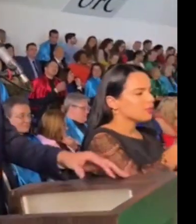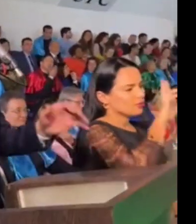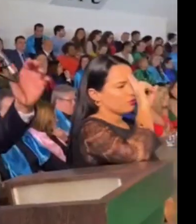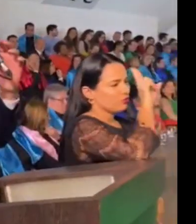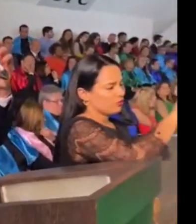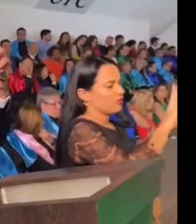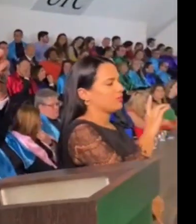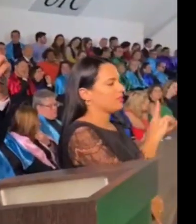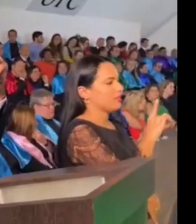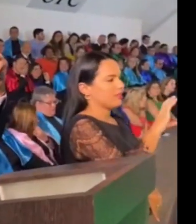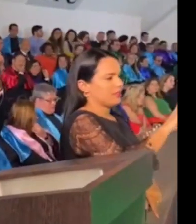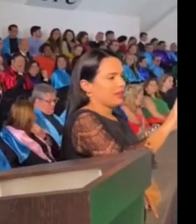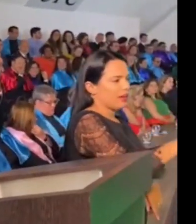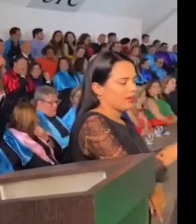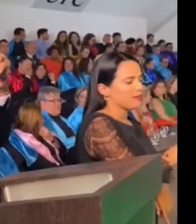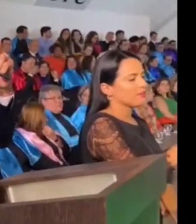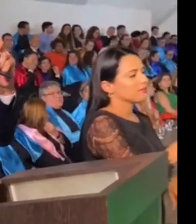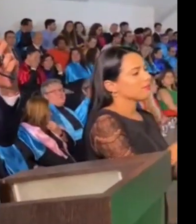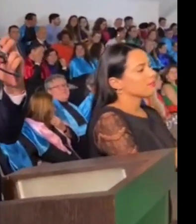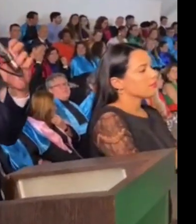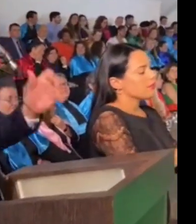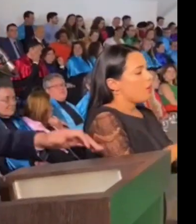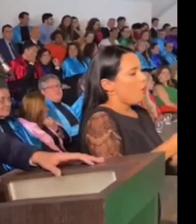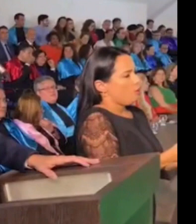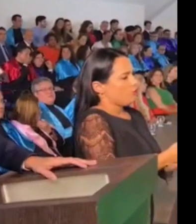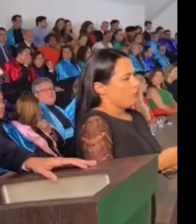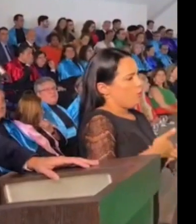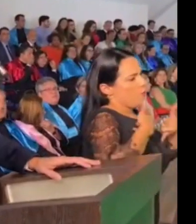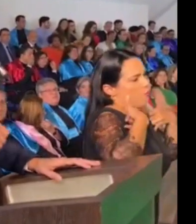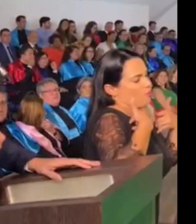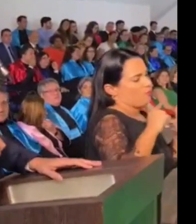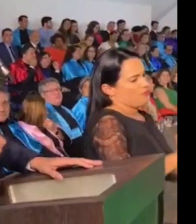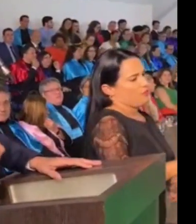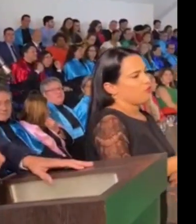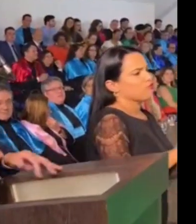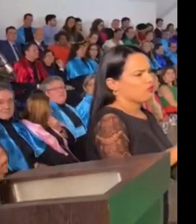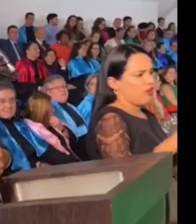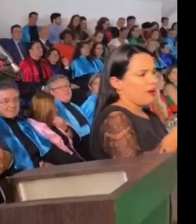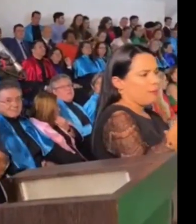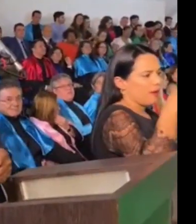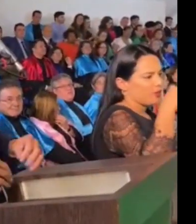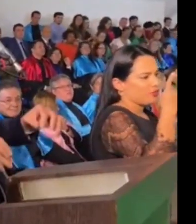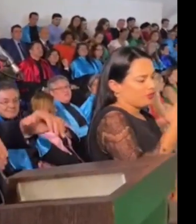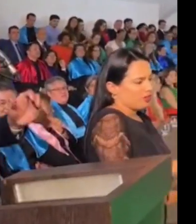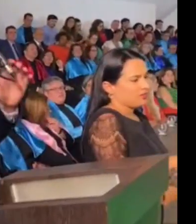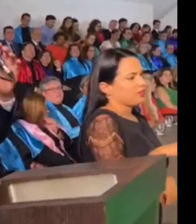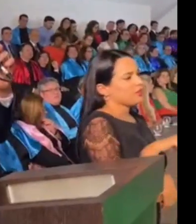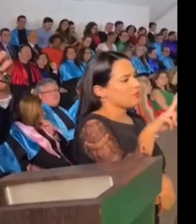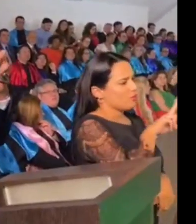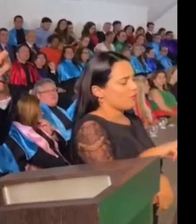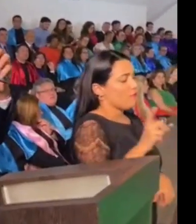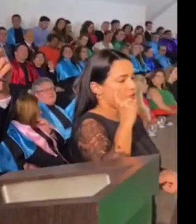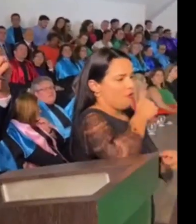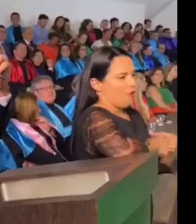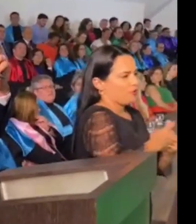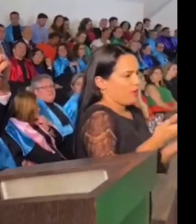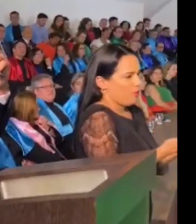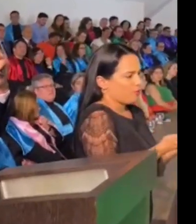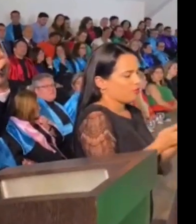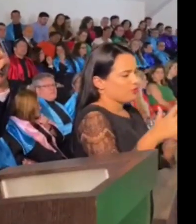diretor do DCE. E aqui, com muito orgulho, também fiz o meu mestrado na universidade e voltar aqui a esta